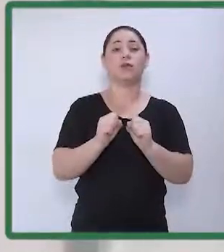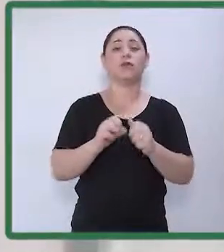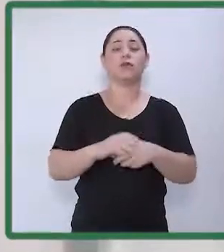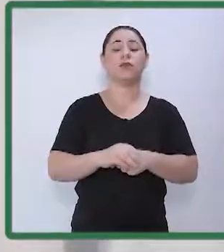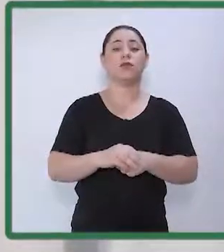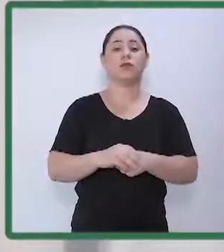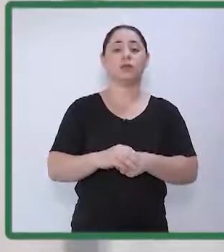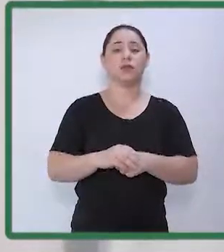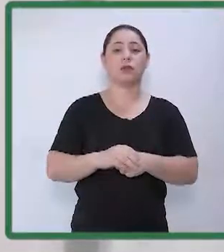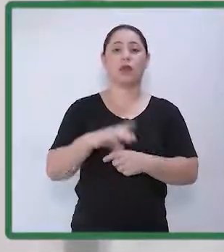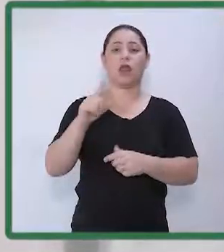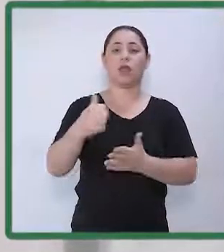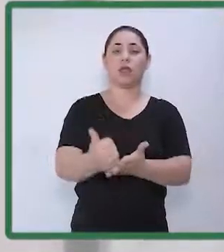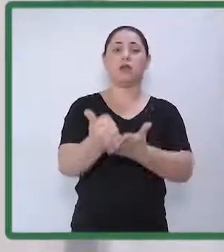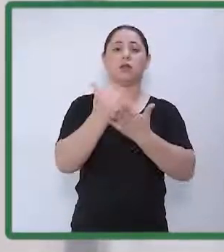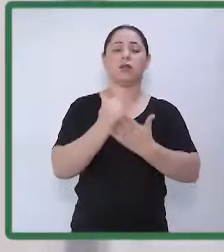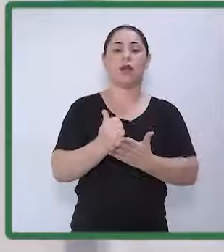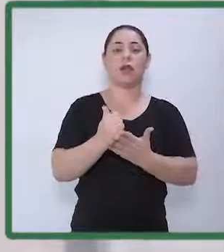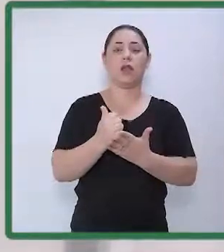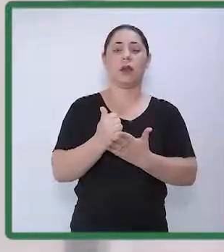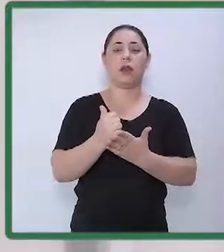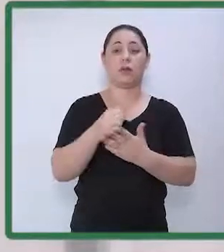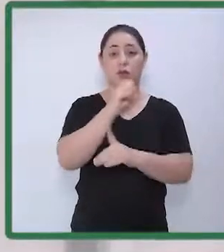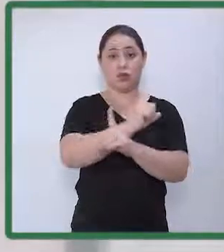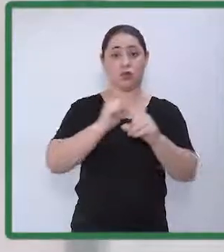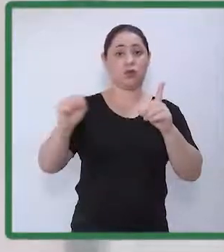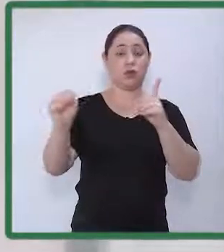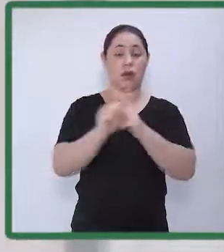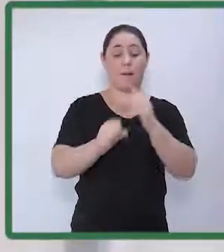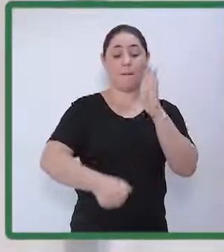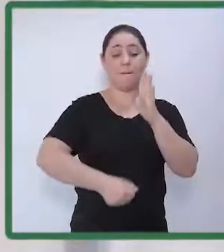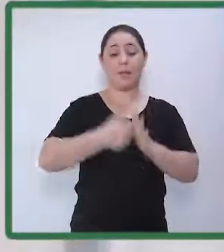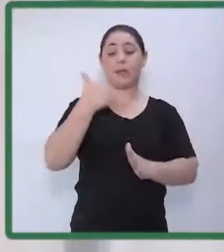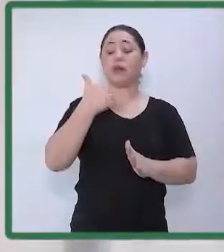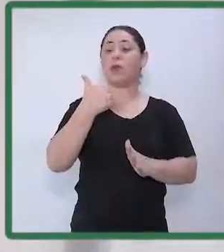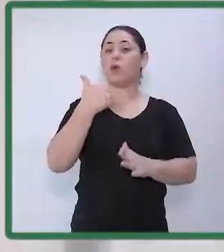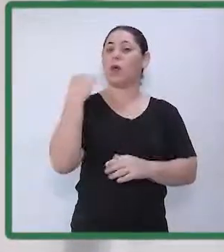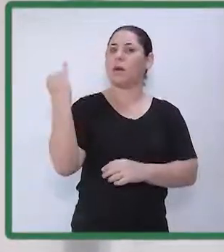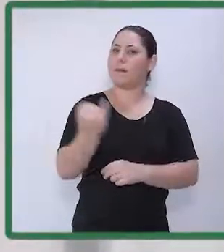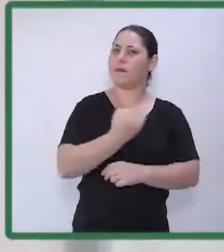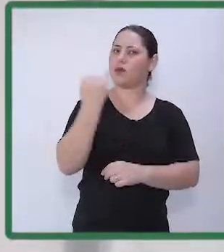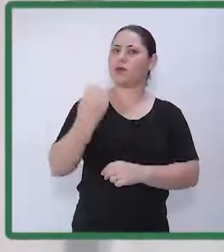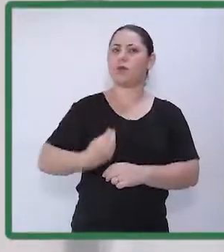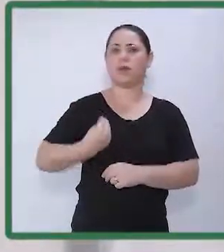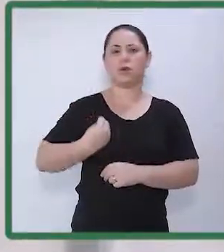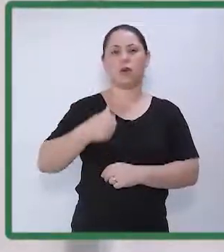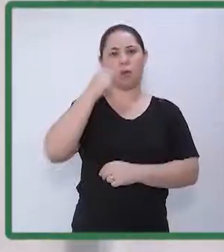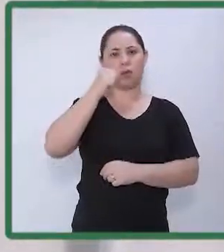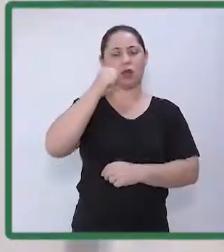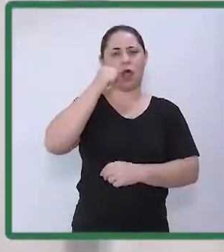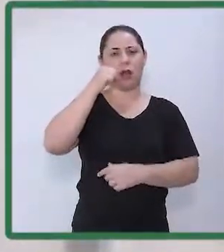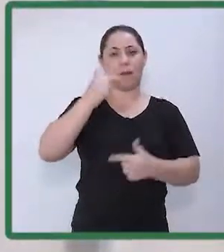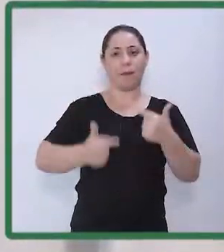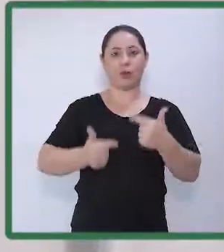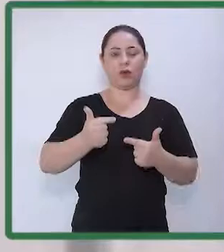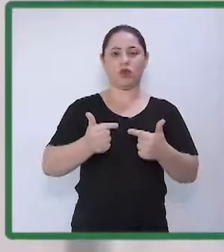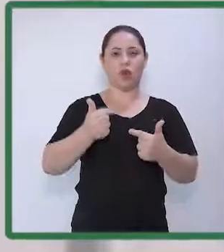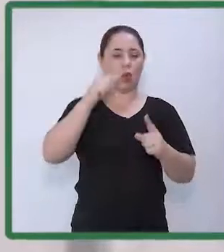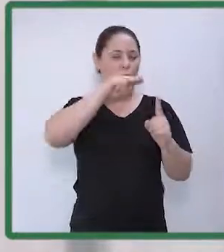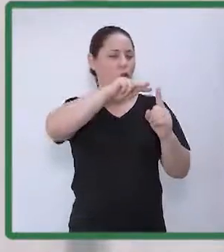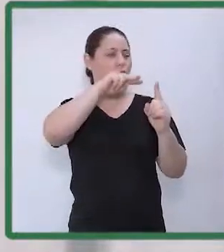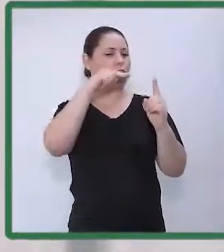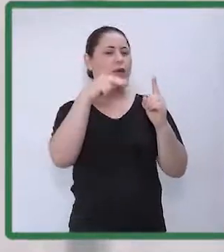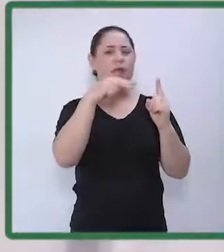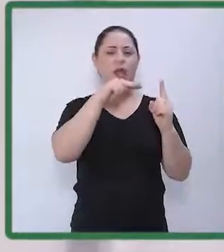possa realmente trazer para a sociedade, primeiro, a importância da participação da mulher na política, né?